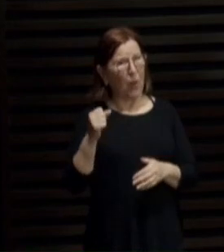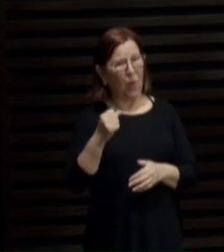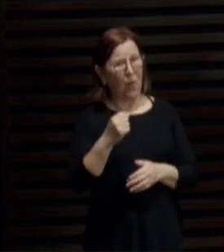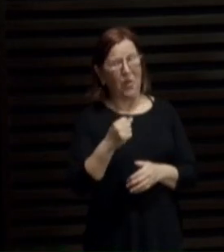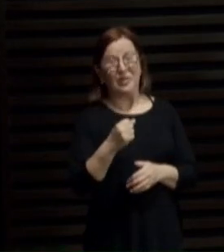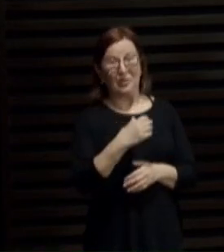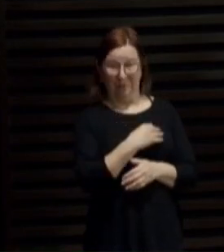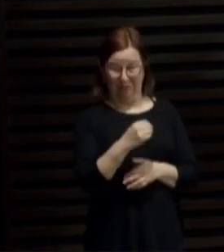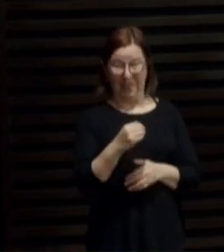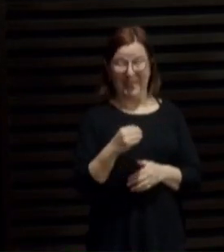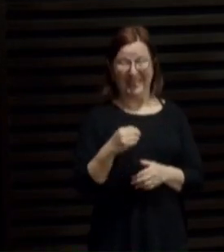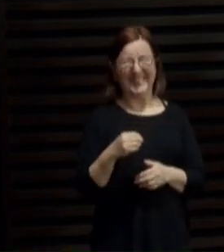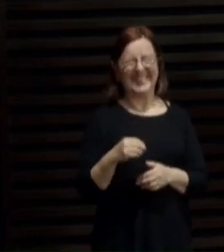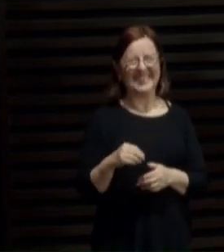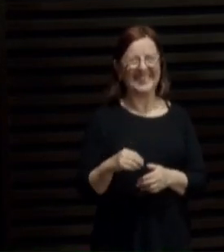Letícia,